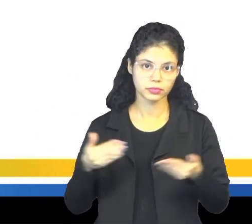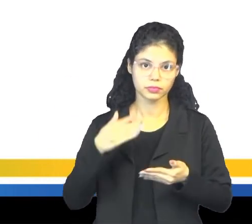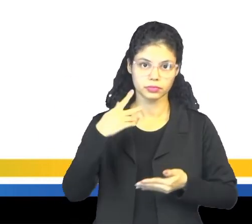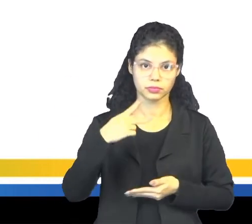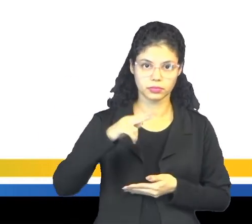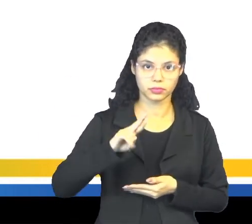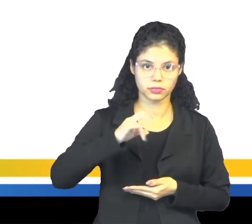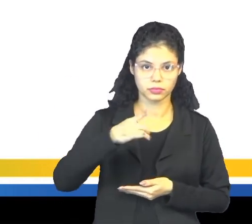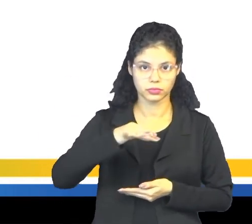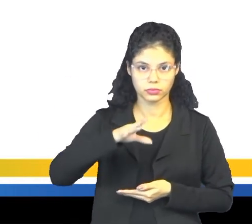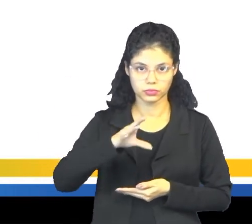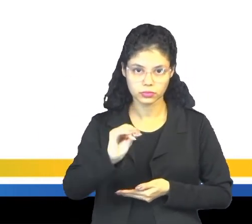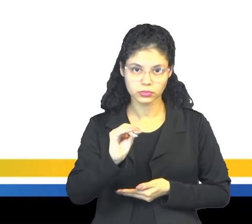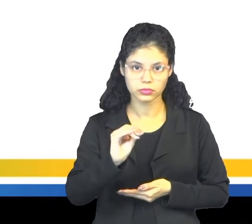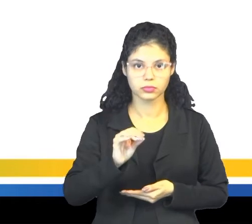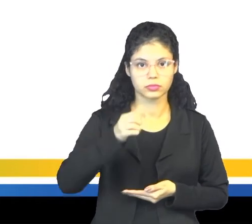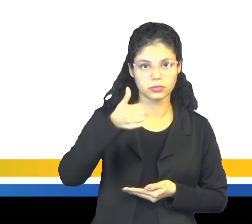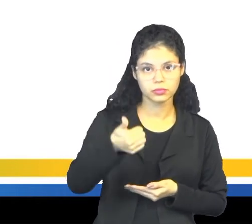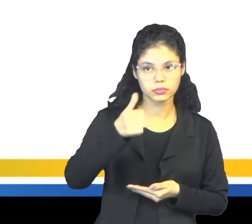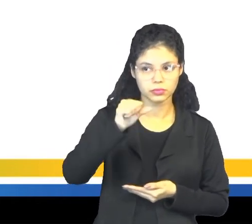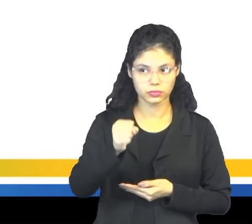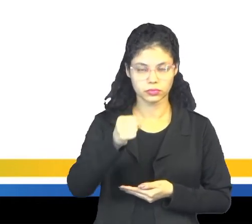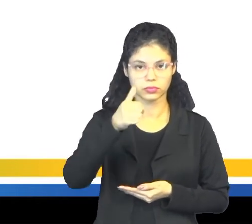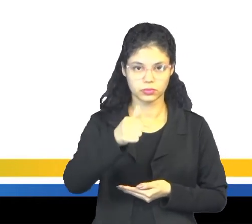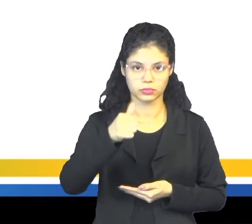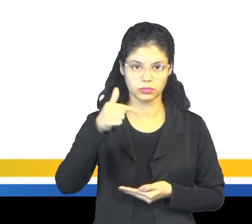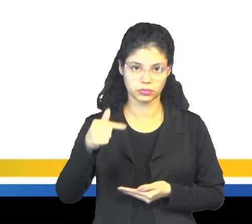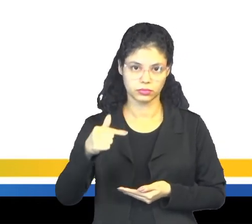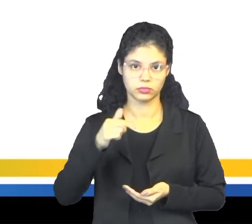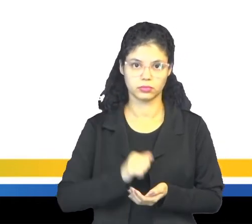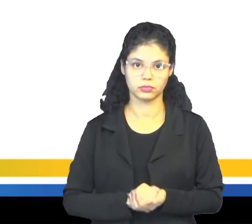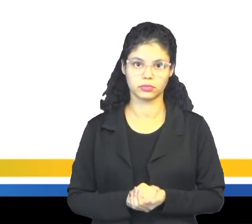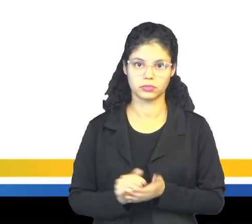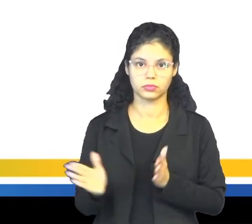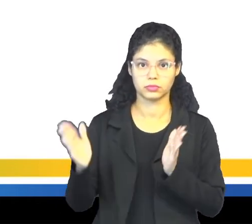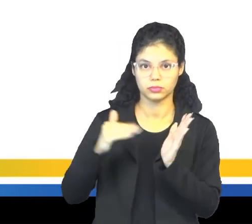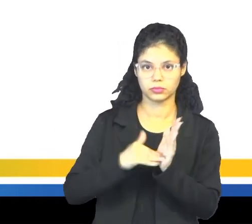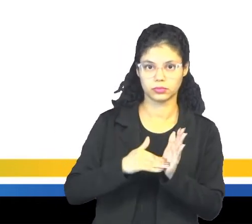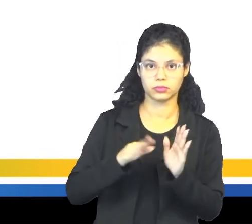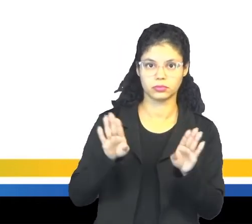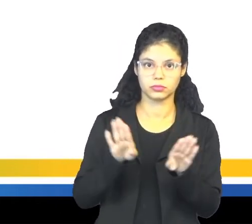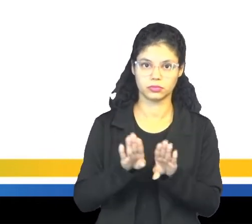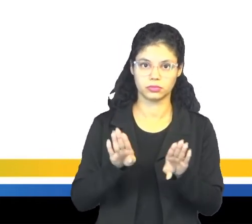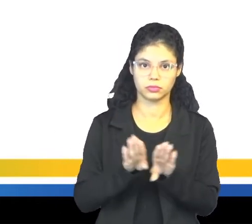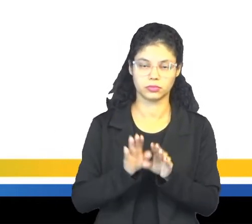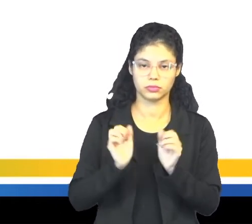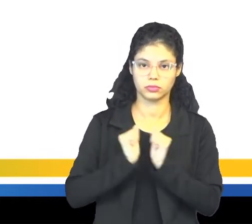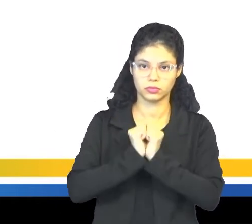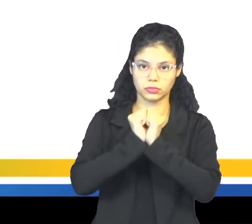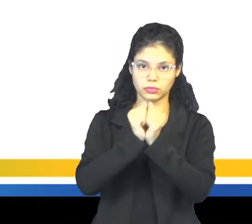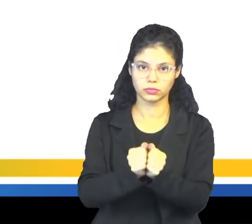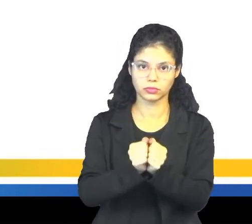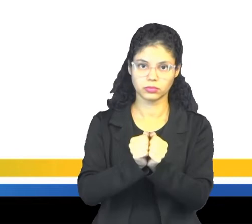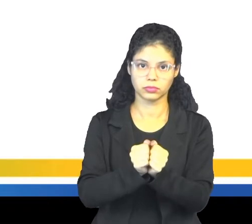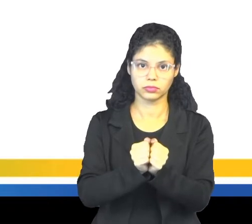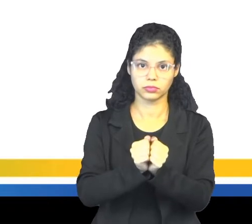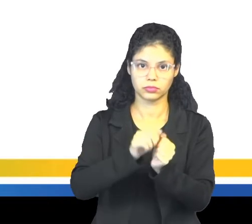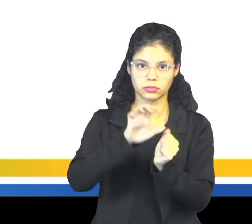é o praxicoscópio, tá? De 1877 e também ele vem junto com